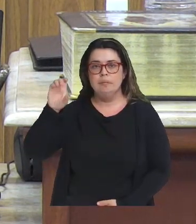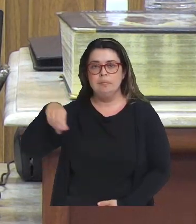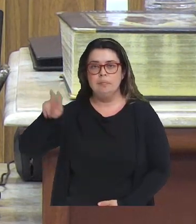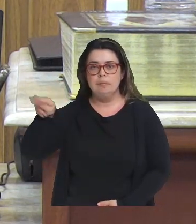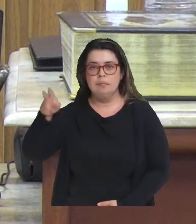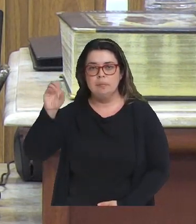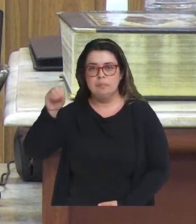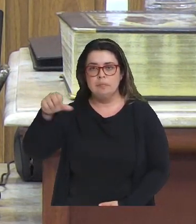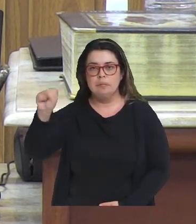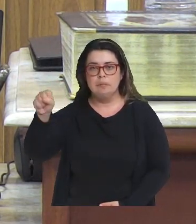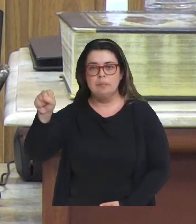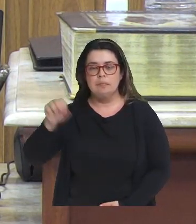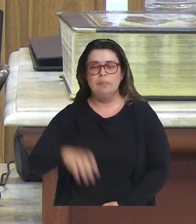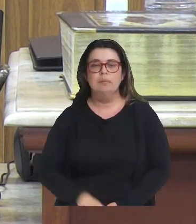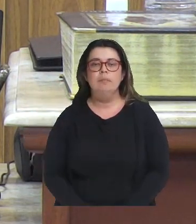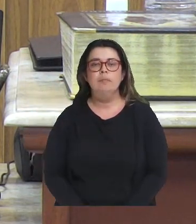sim.